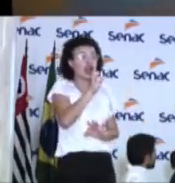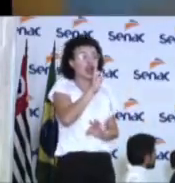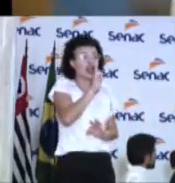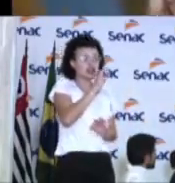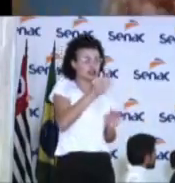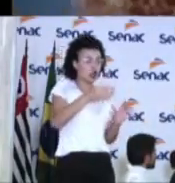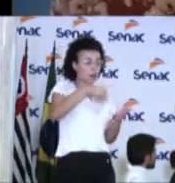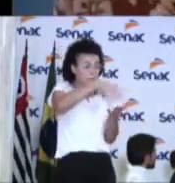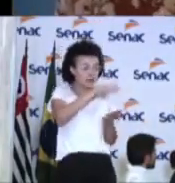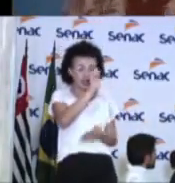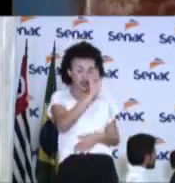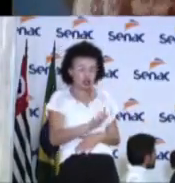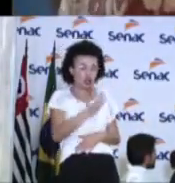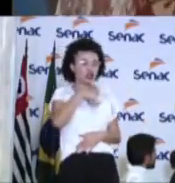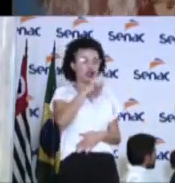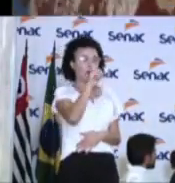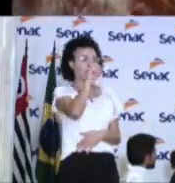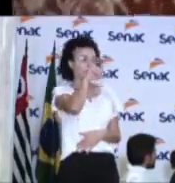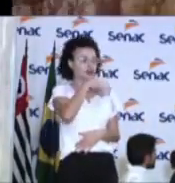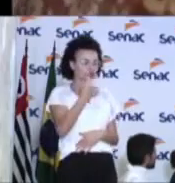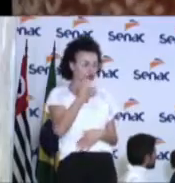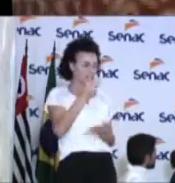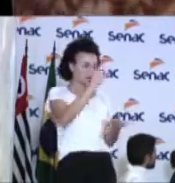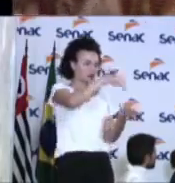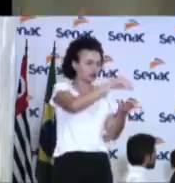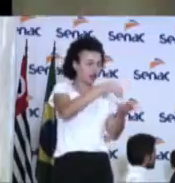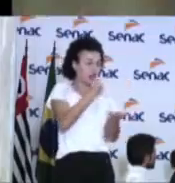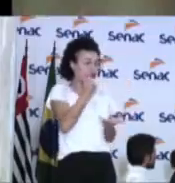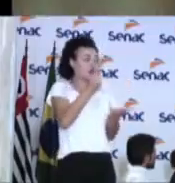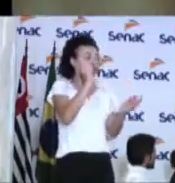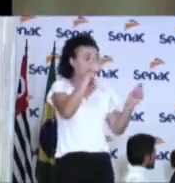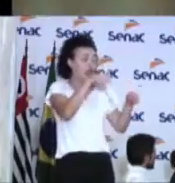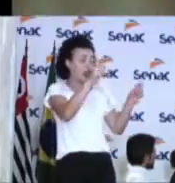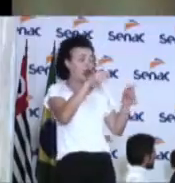arara. Olha que interessante. Botou um salgadinho aqui em cima, ó.